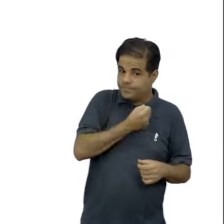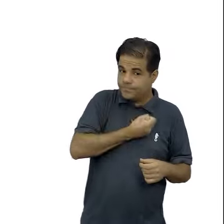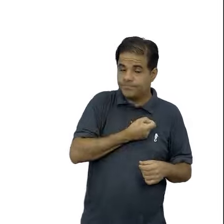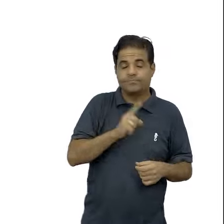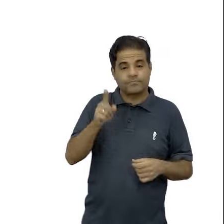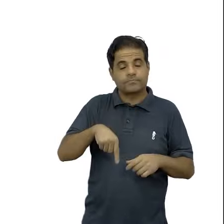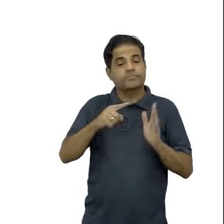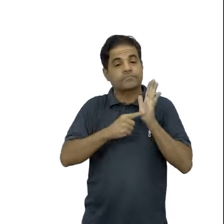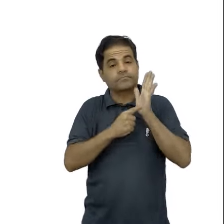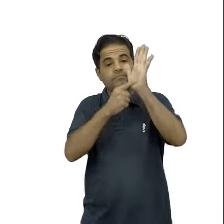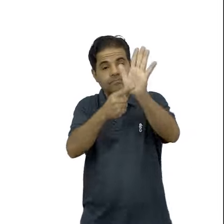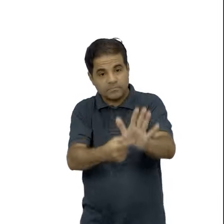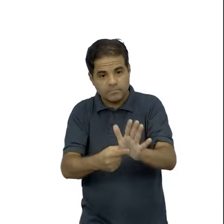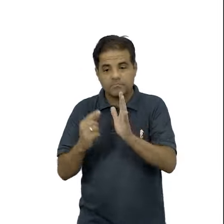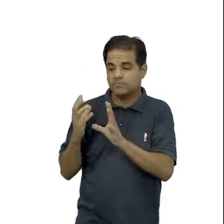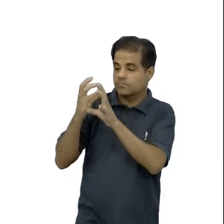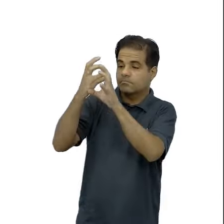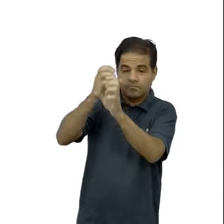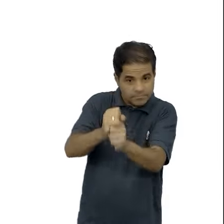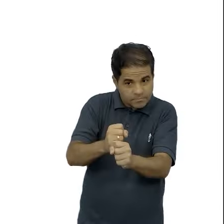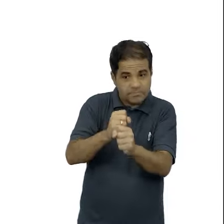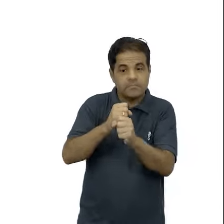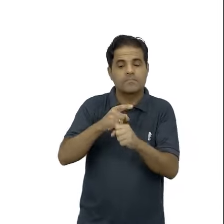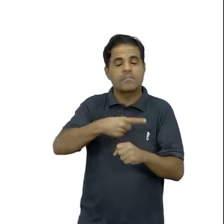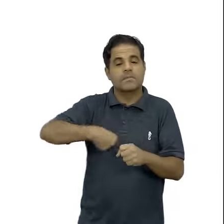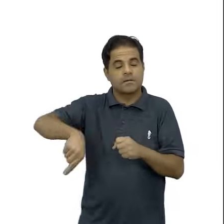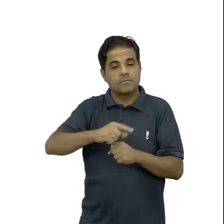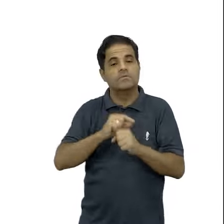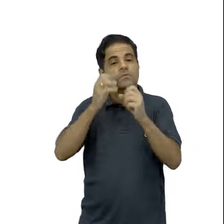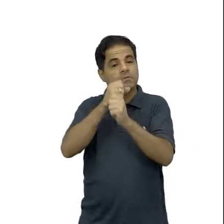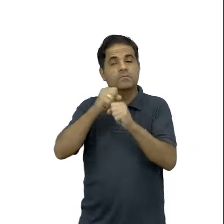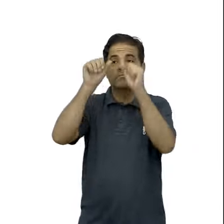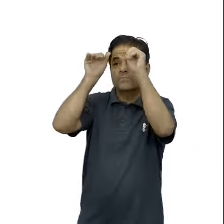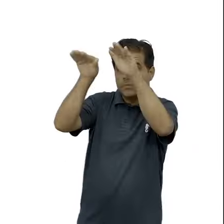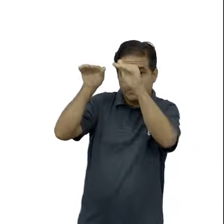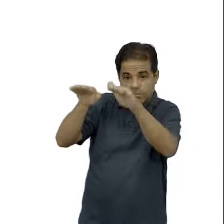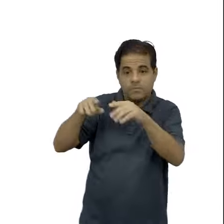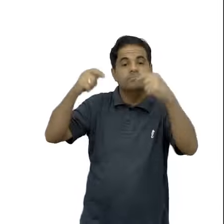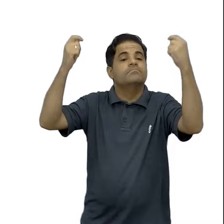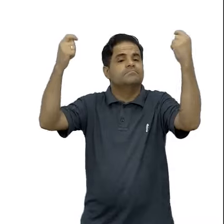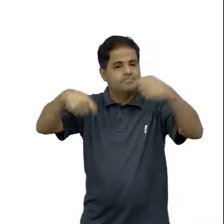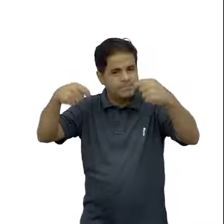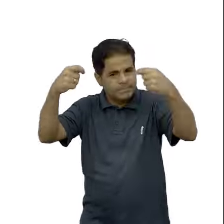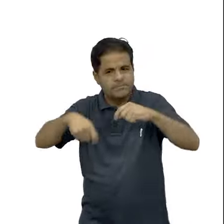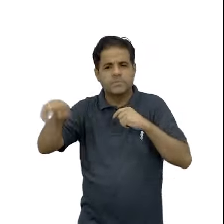que representa essa totalidade de elementos da coleção, é preciso